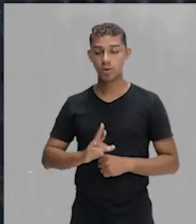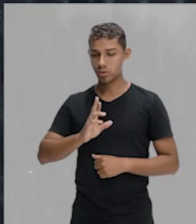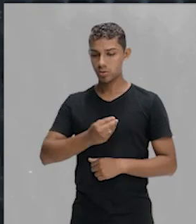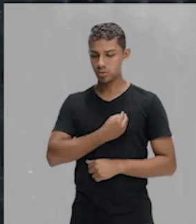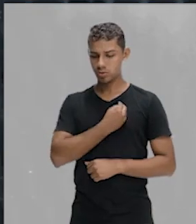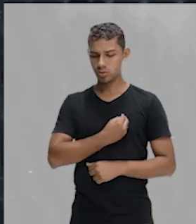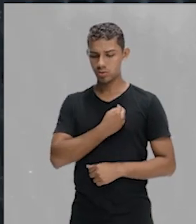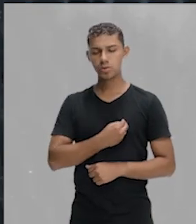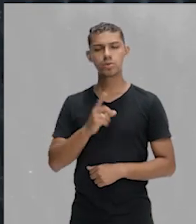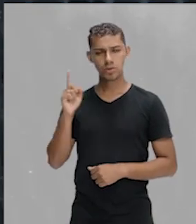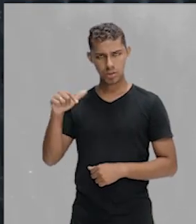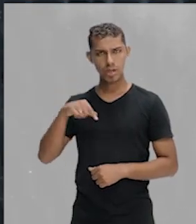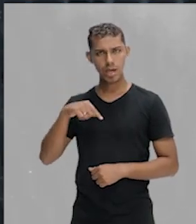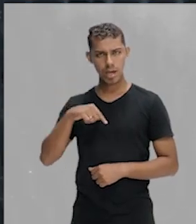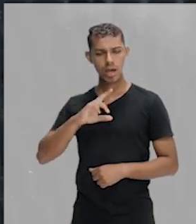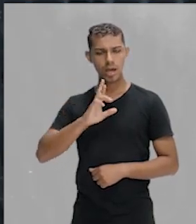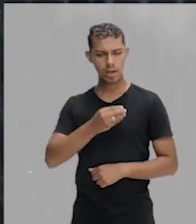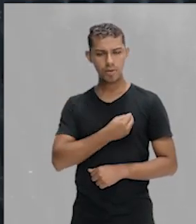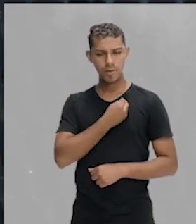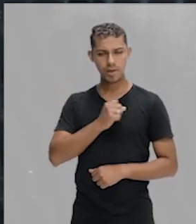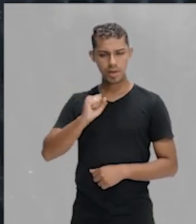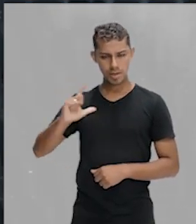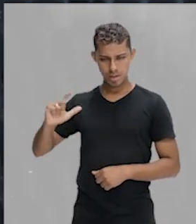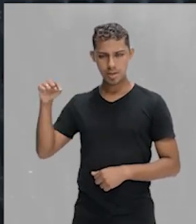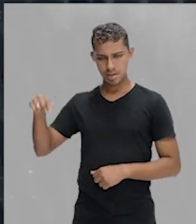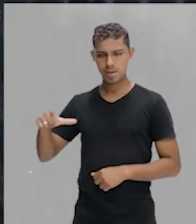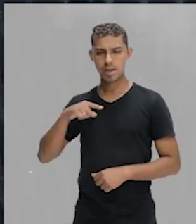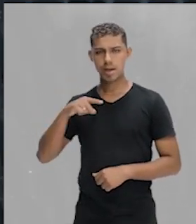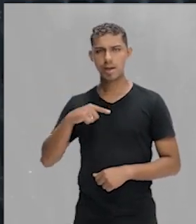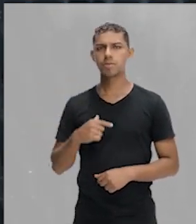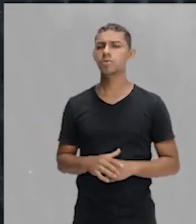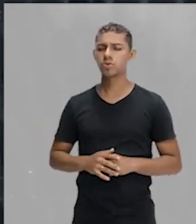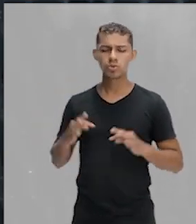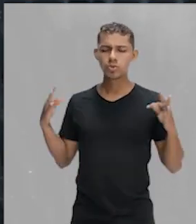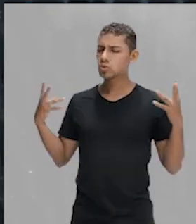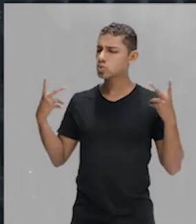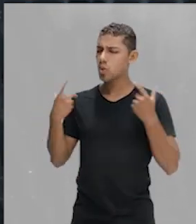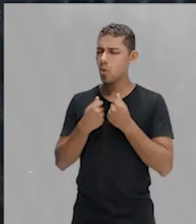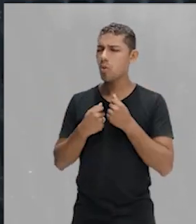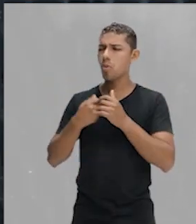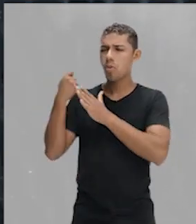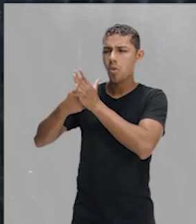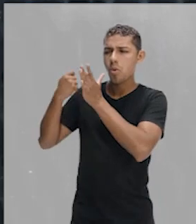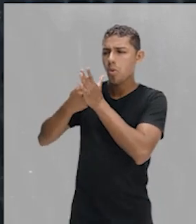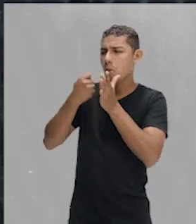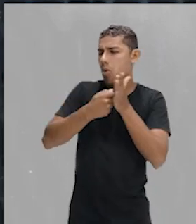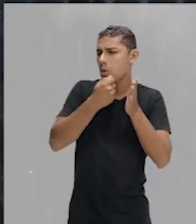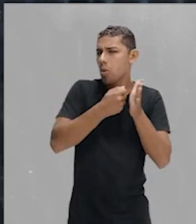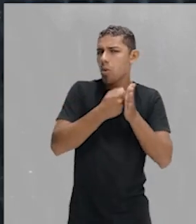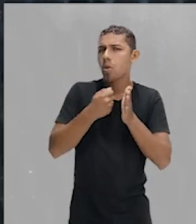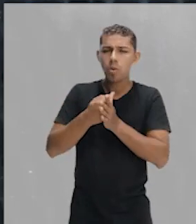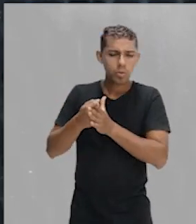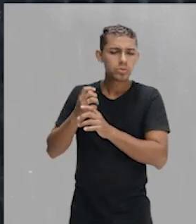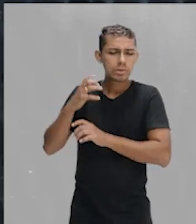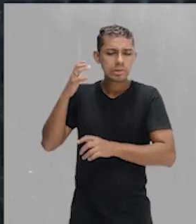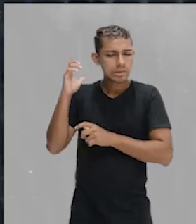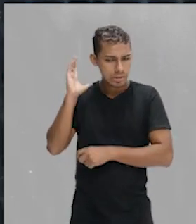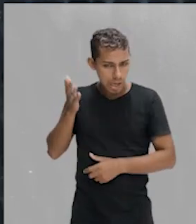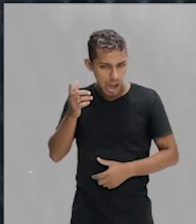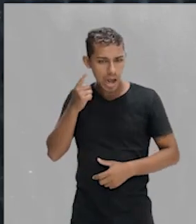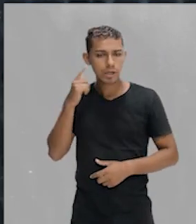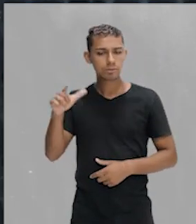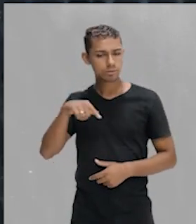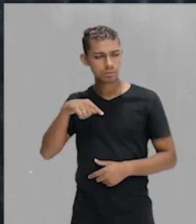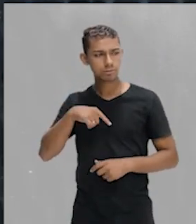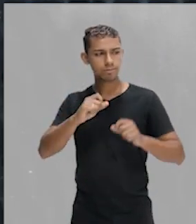vários pontinhos de informação turística, tá? Todo centro histórico, gente, depois de foi reformulado, ele tem essas placas